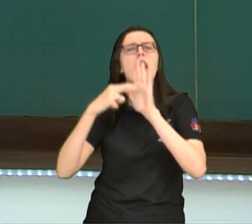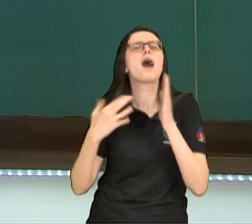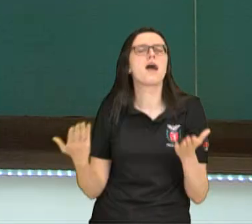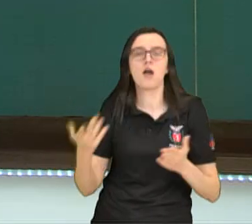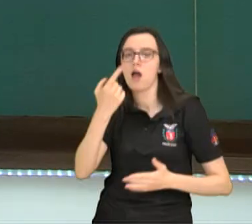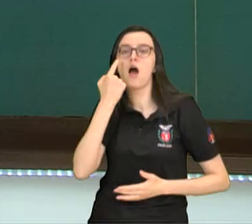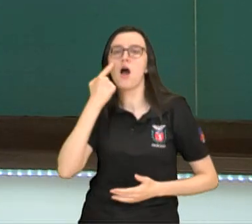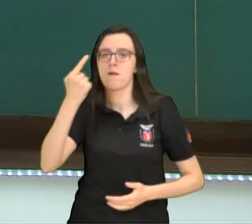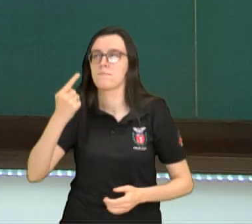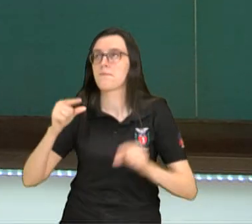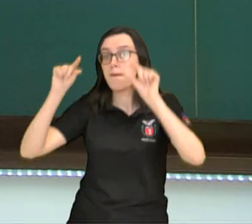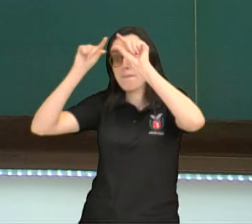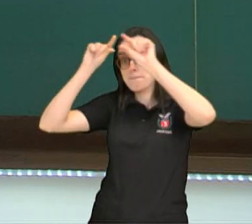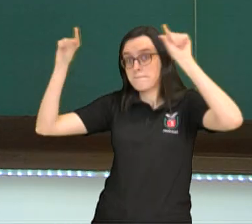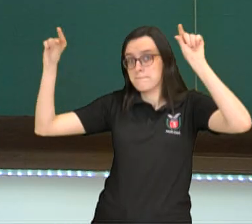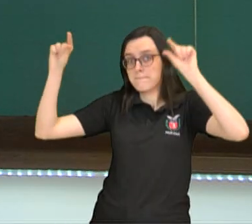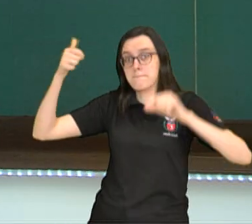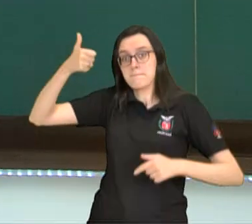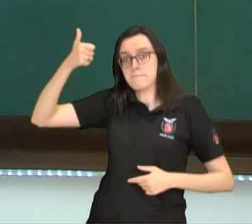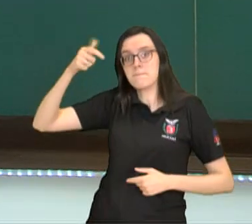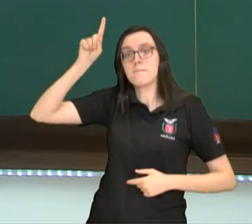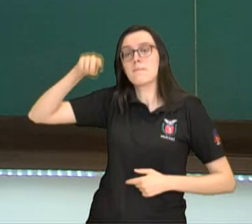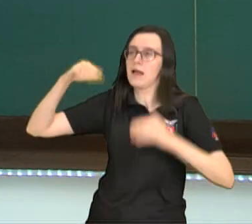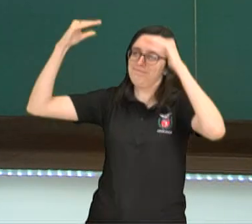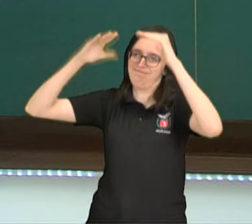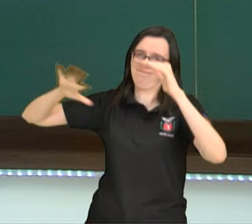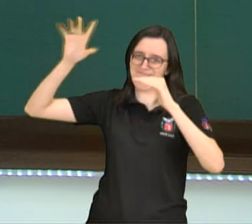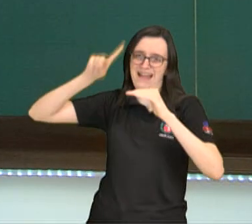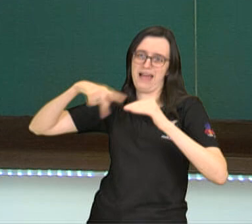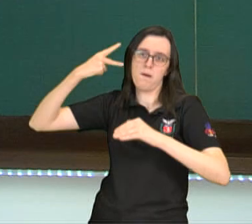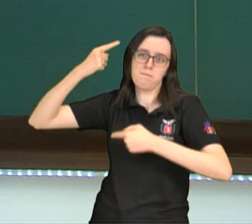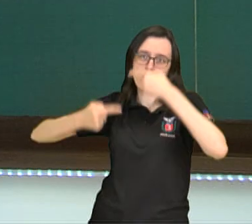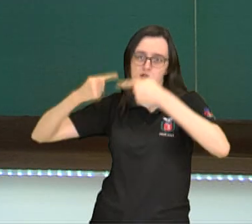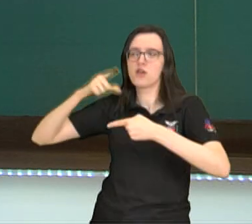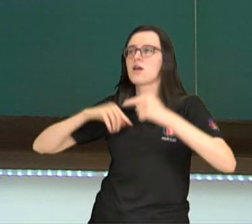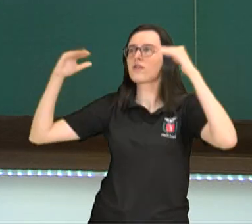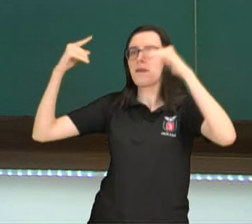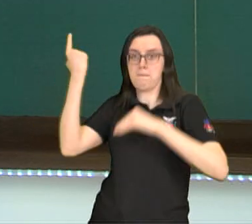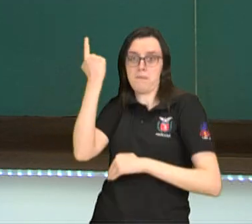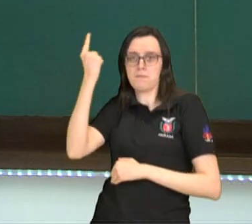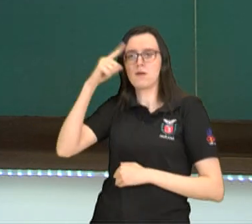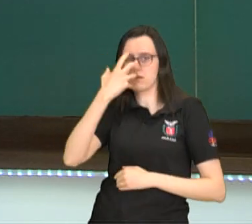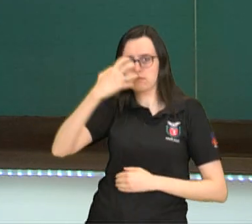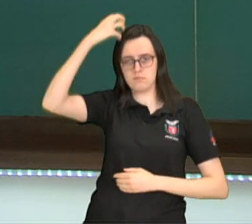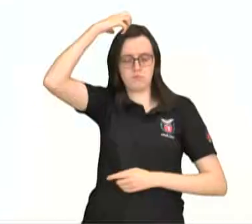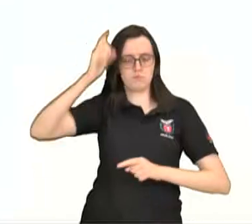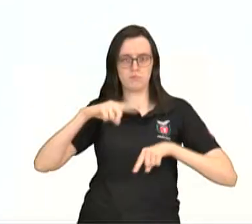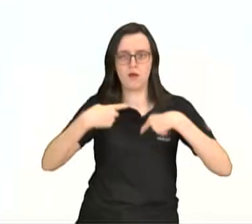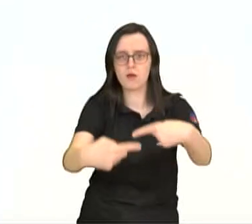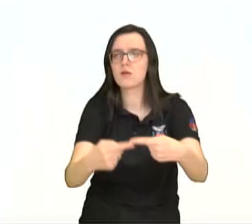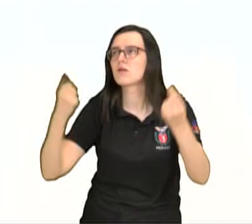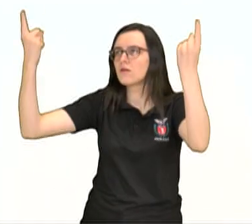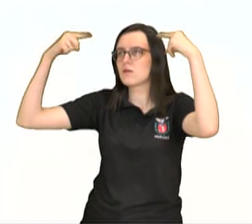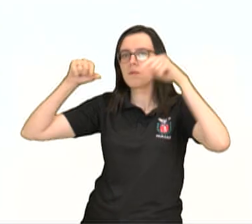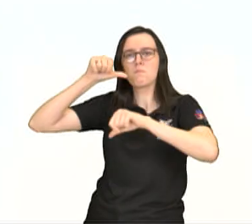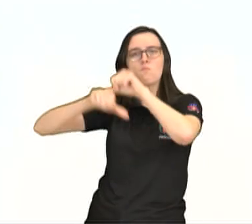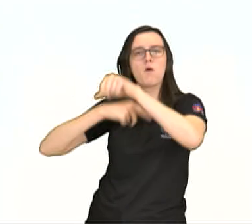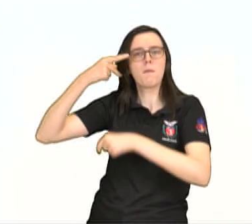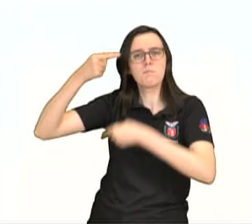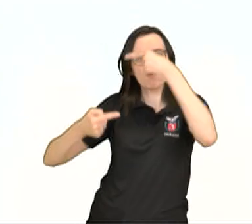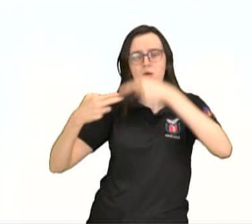Aqui, pessoal, a gente tem o critério político, ou seja, Roma ela passa de monarquia, depois ela vai ter um regime